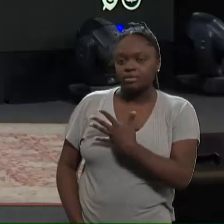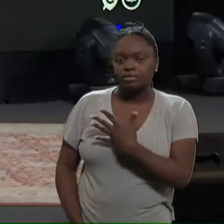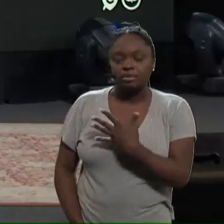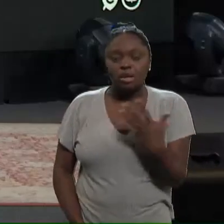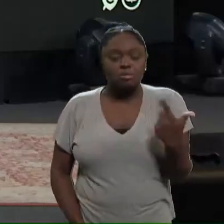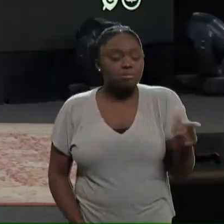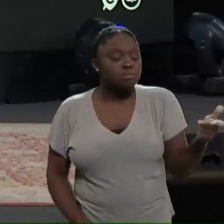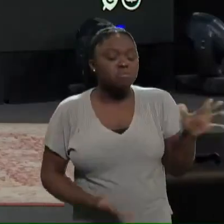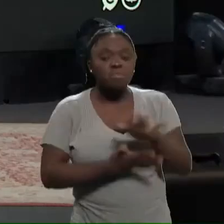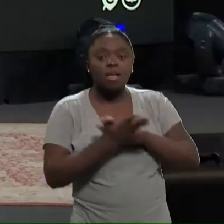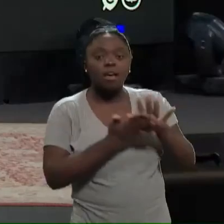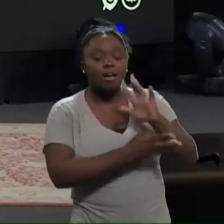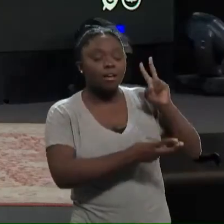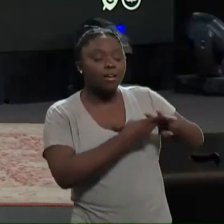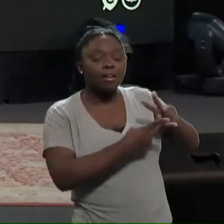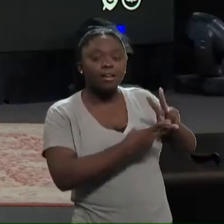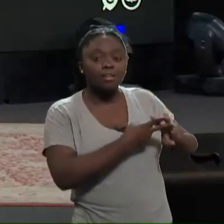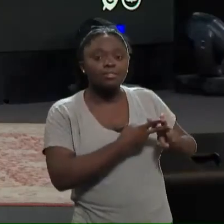segure.